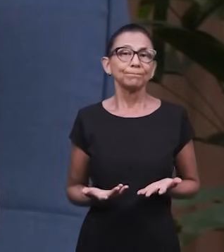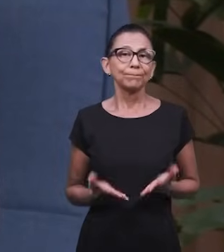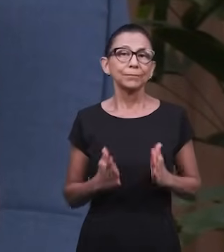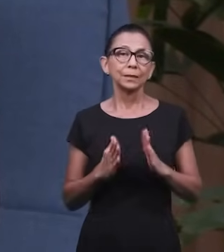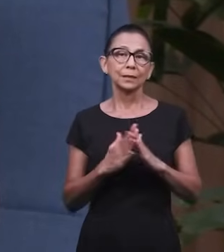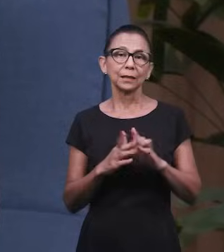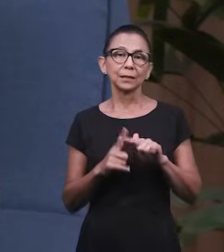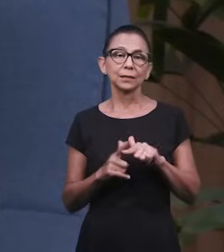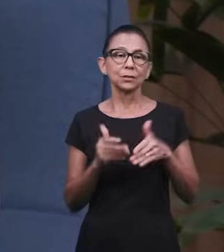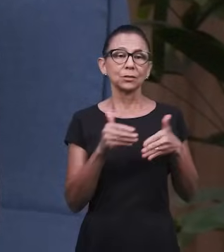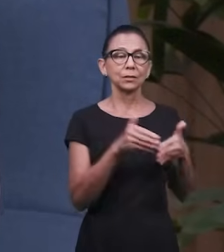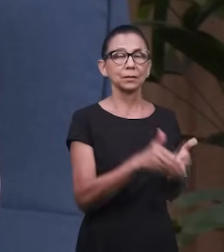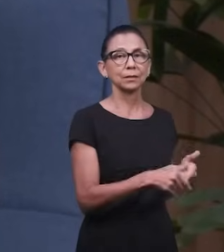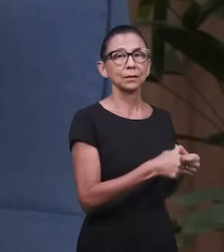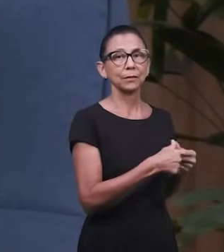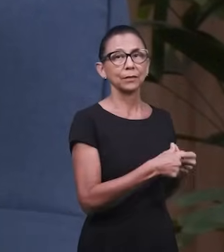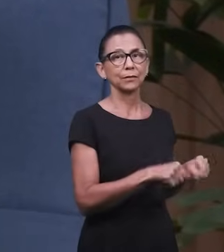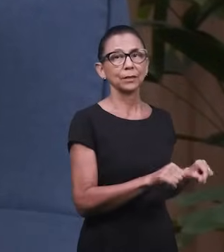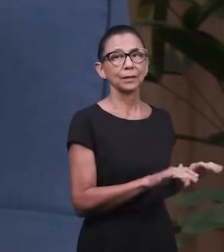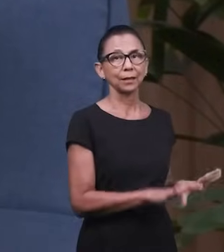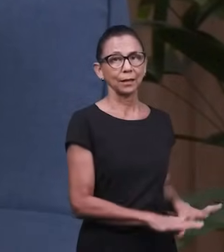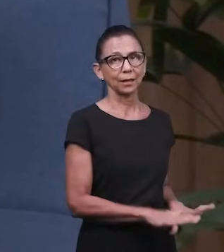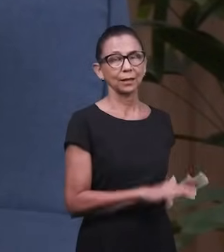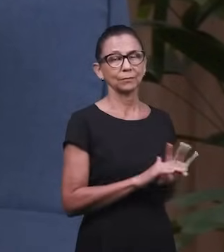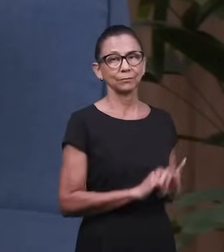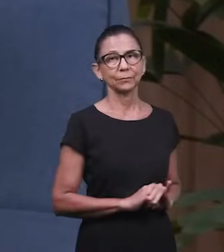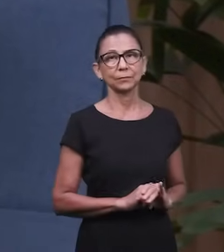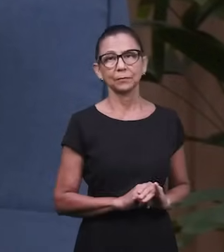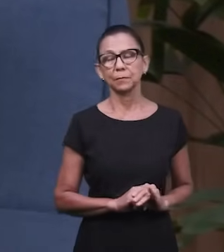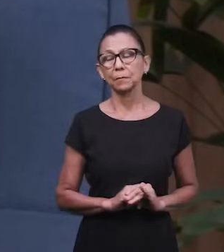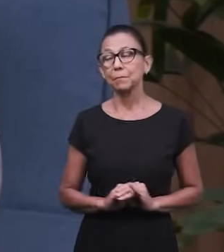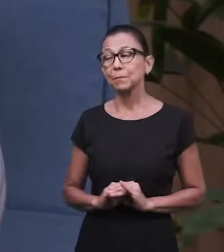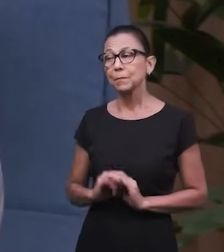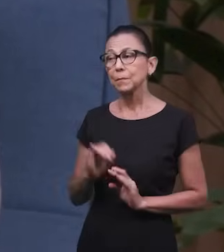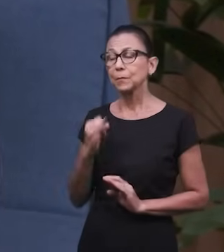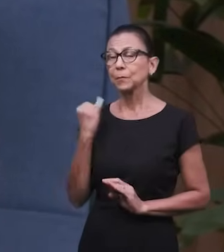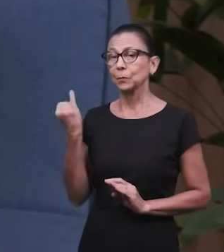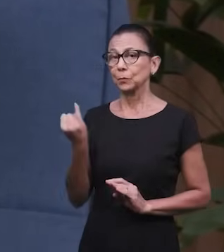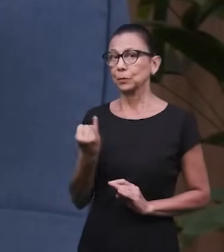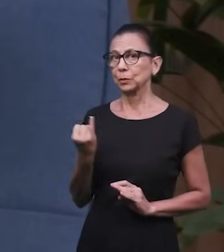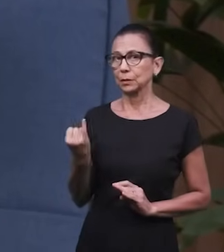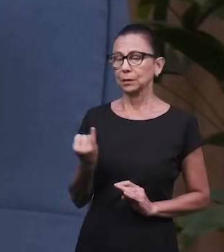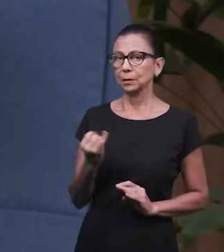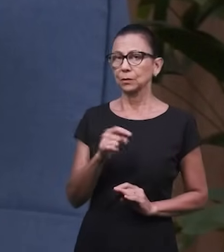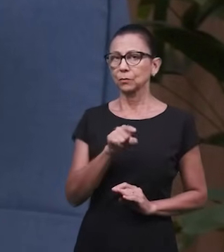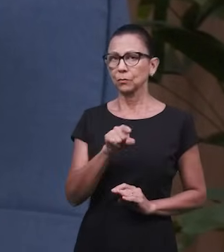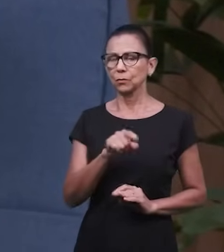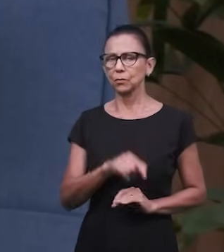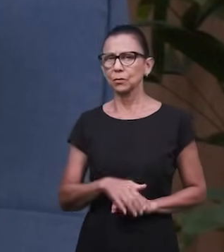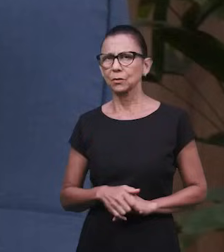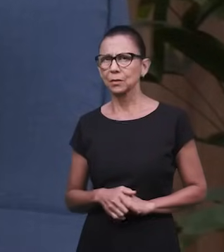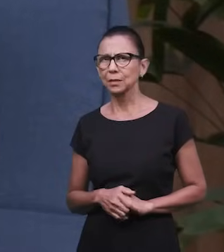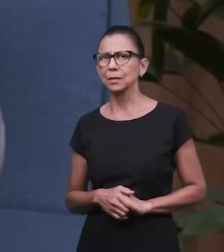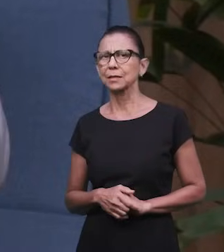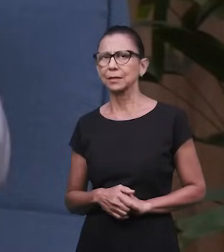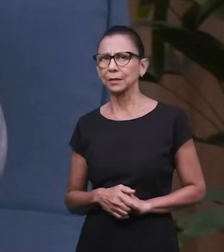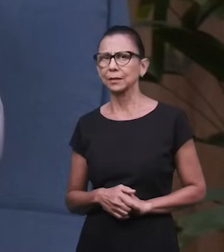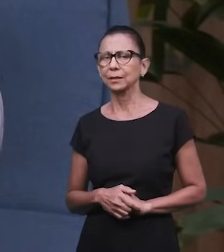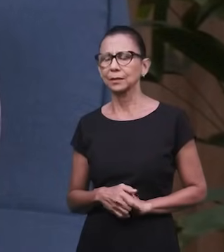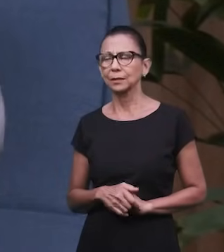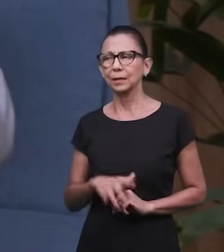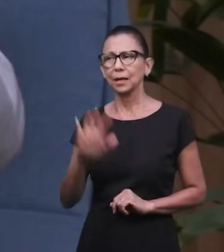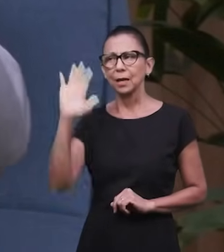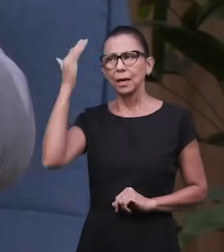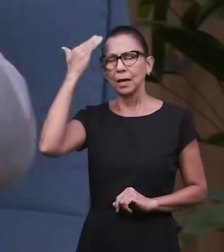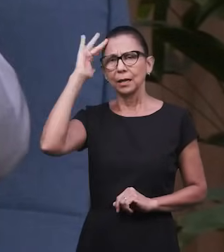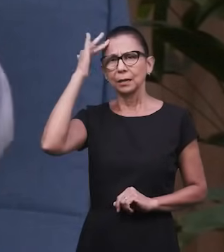percepção, porque o homem precisa saber qual o balizamento, quais os requisitos, o que o